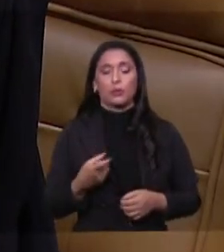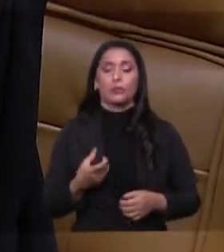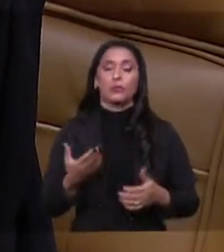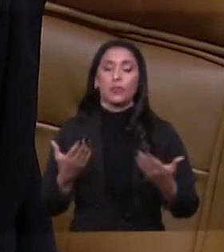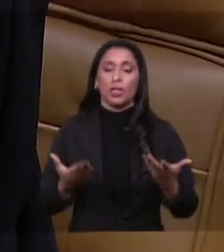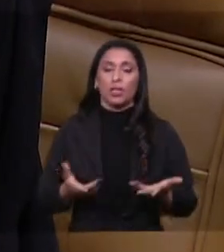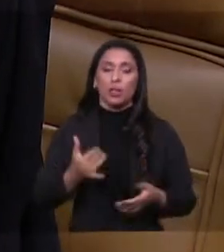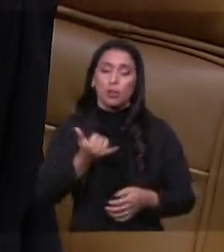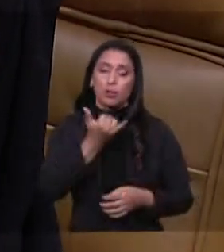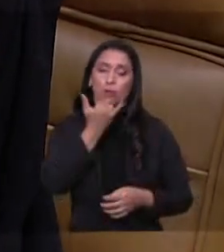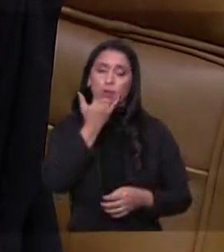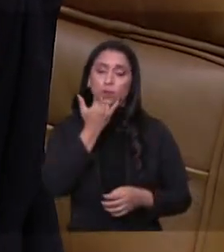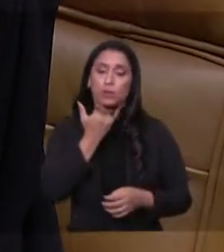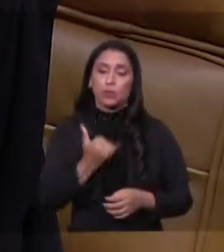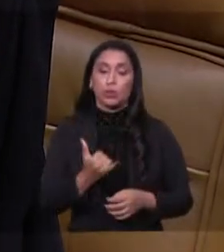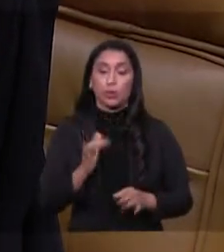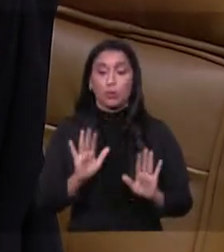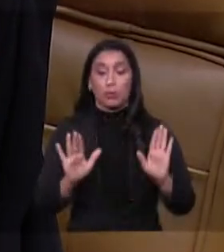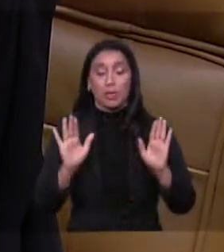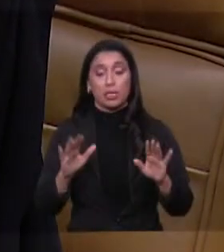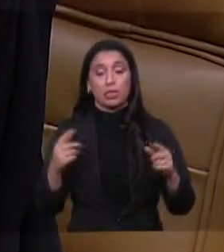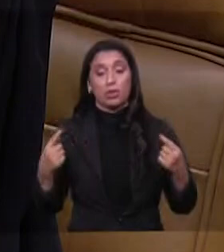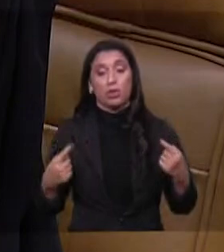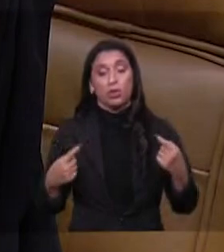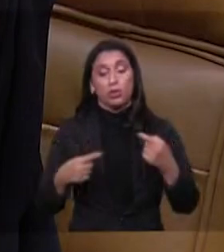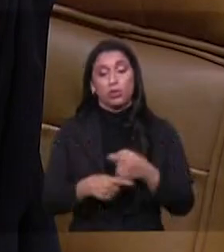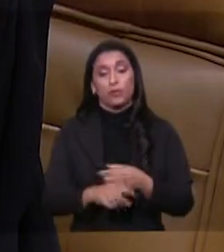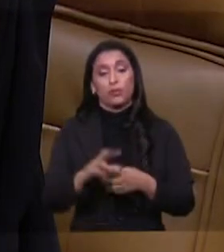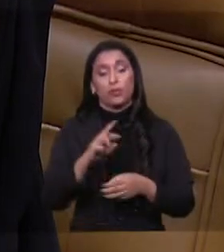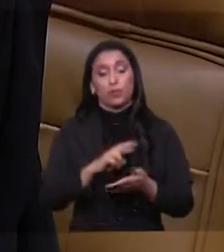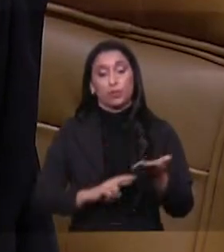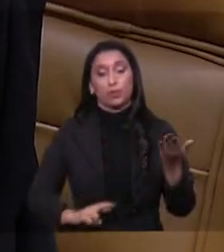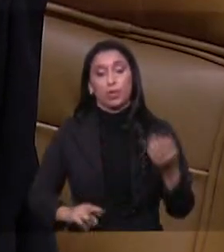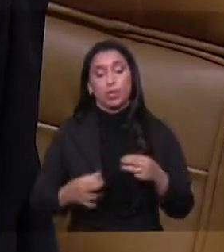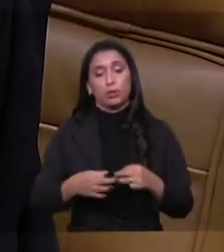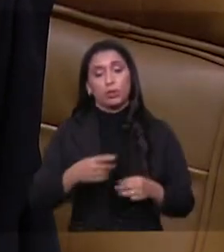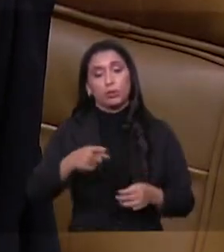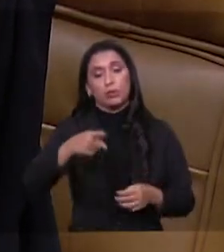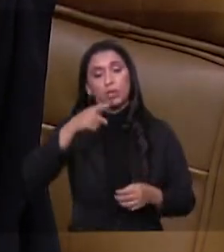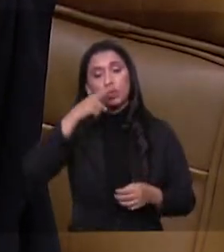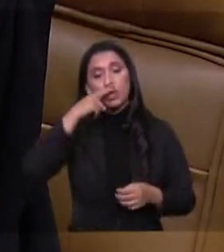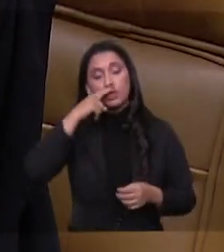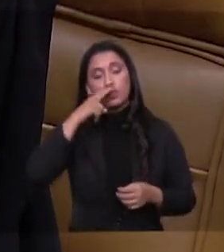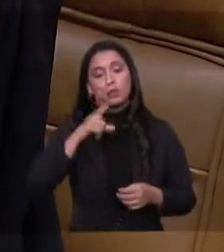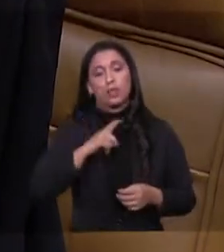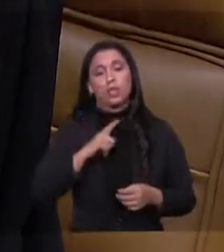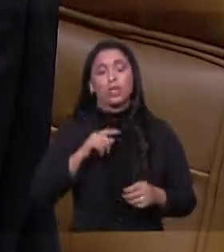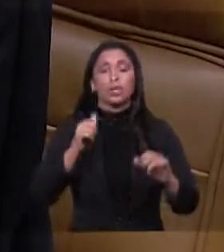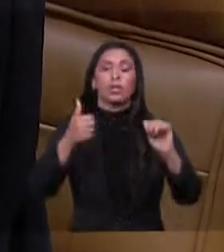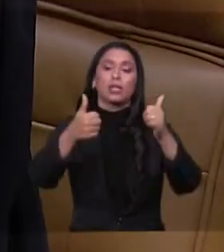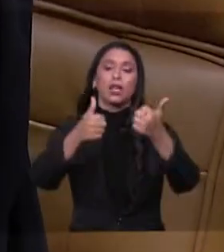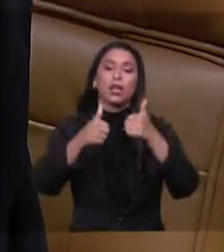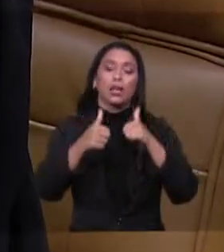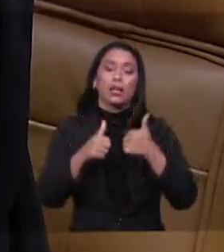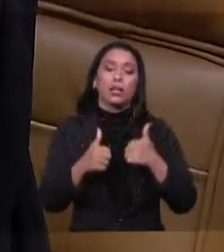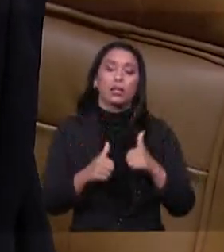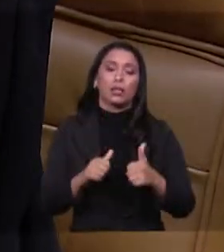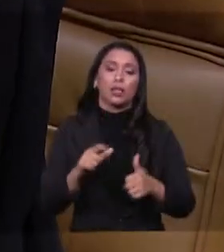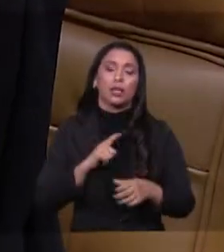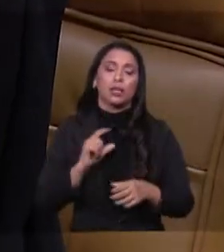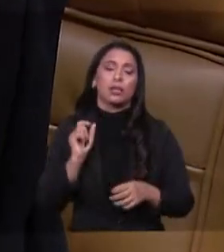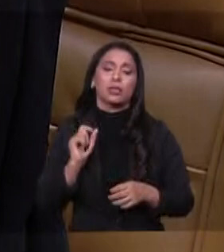com todas as vênias, divirjo do eminente relator Edson Fachin em relação à análise, Sua Excelência, sobre